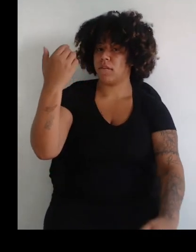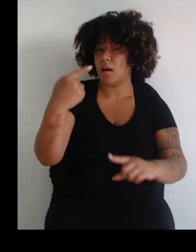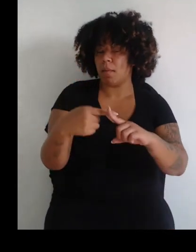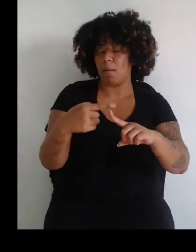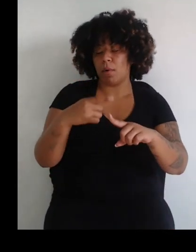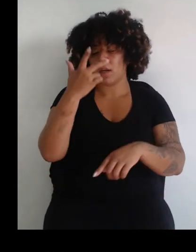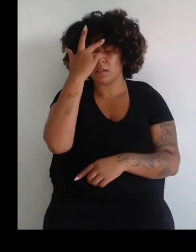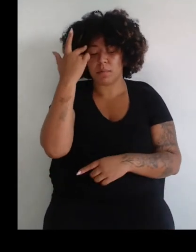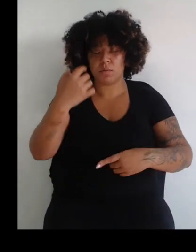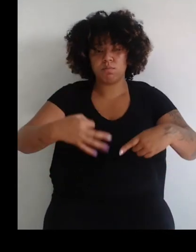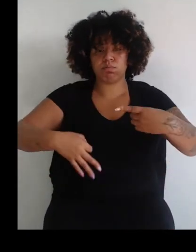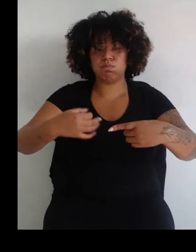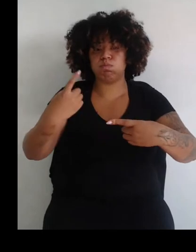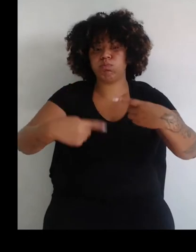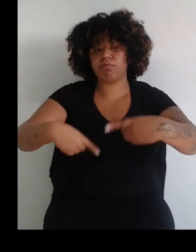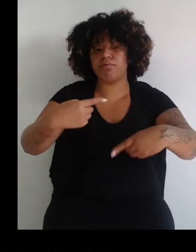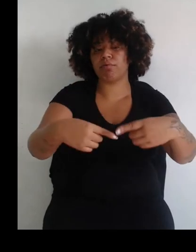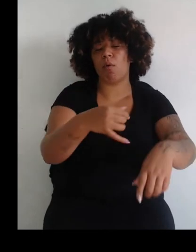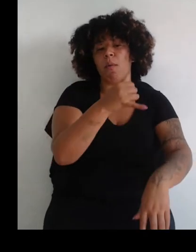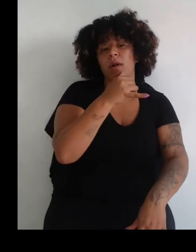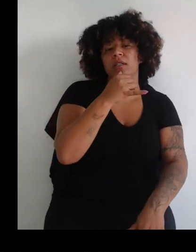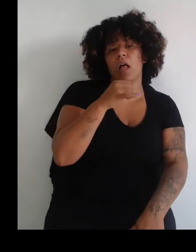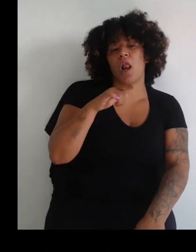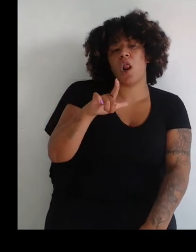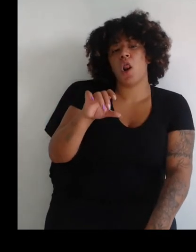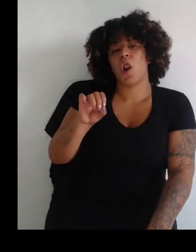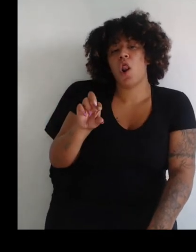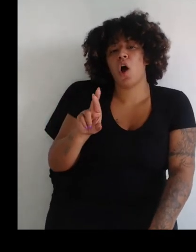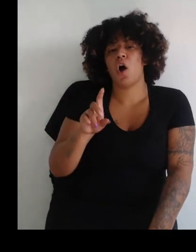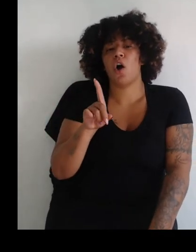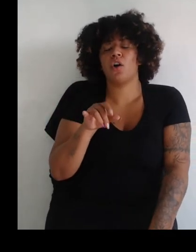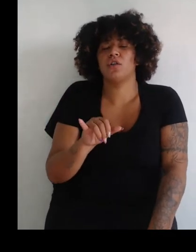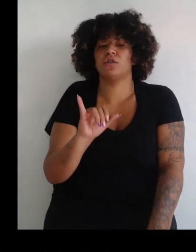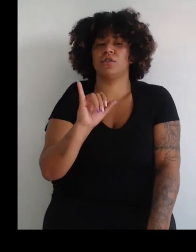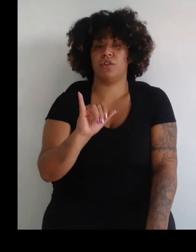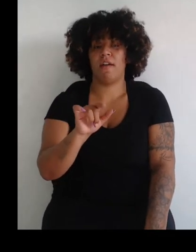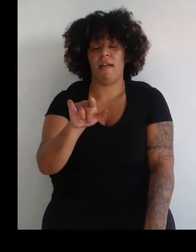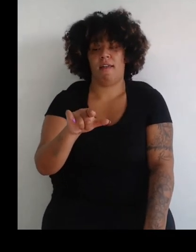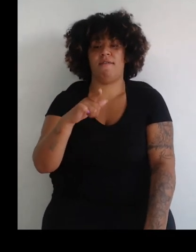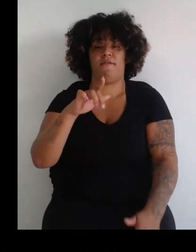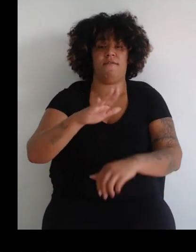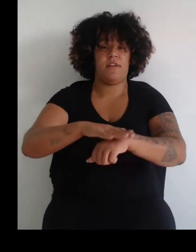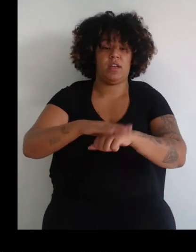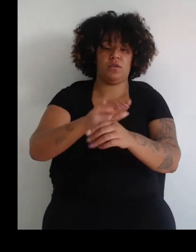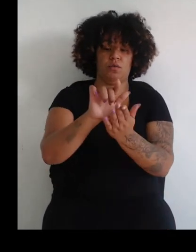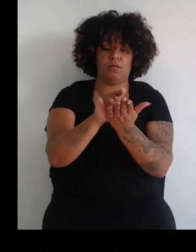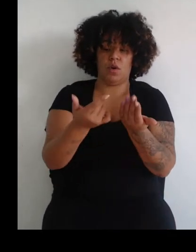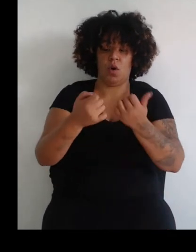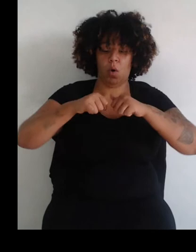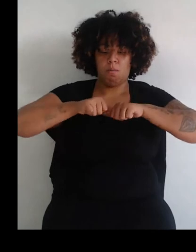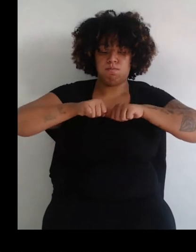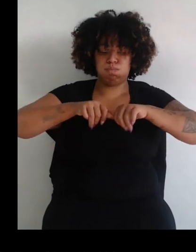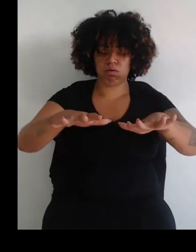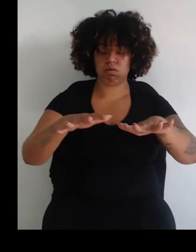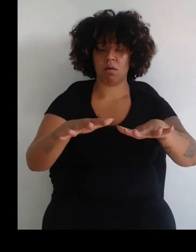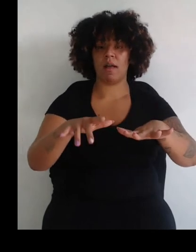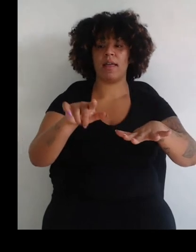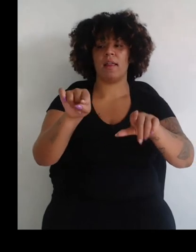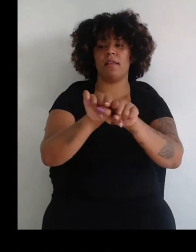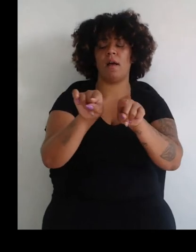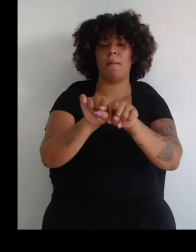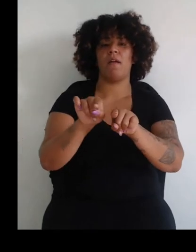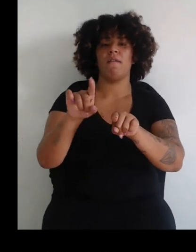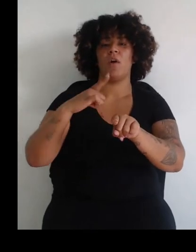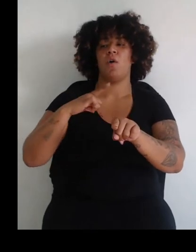lord montagu de poliet Michael jornalista blog foram condenados por